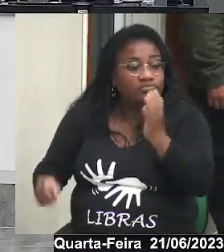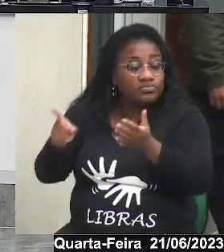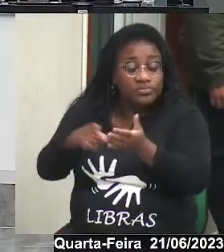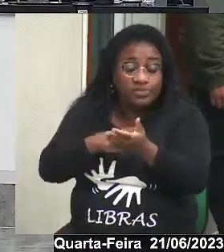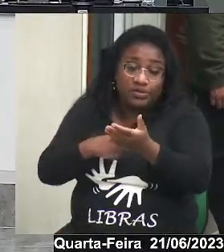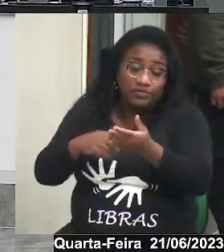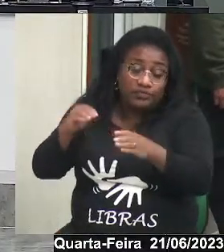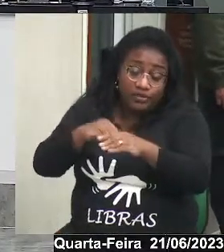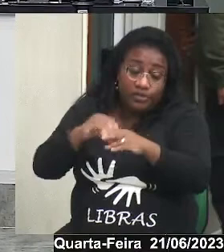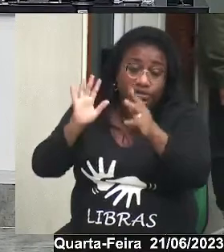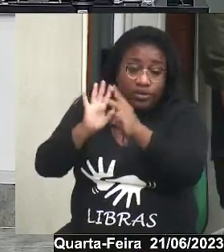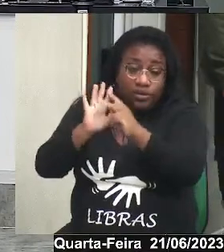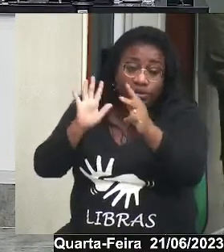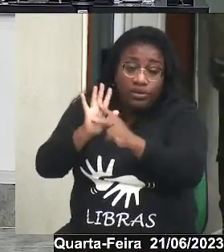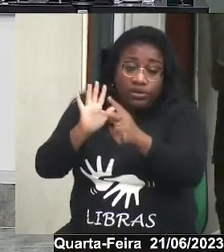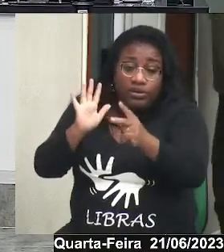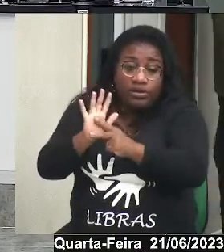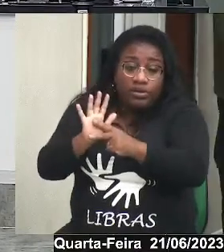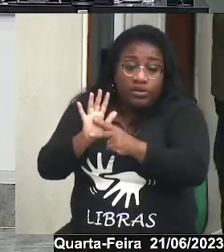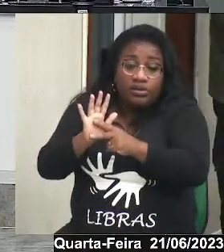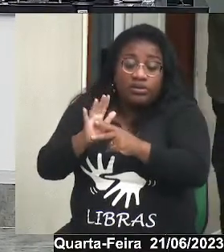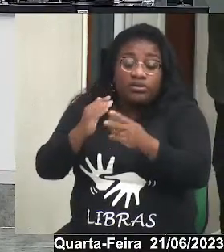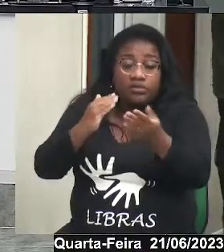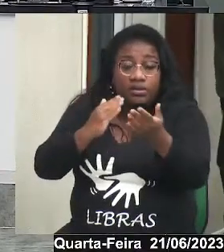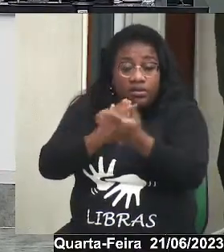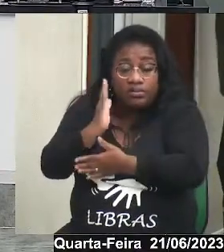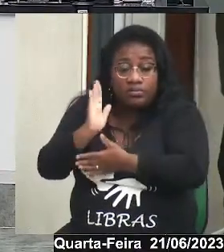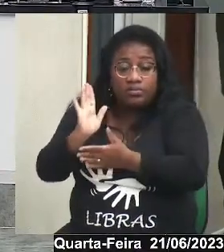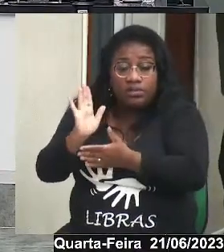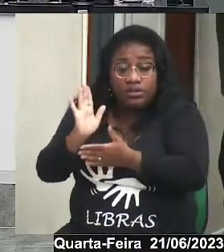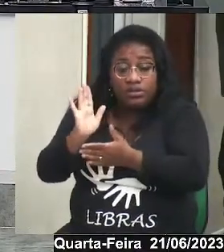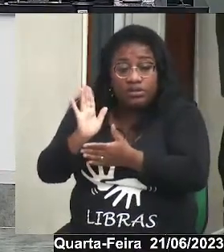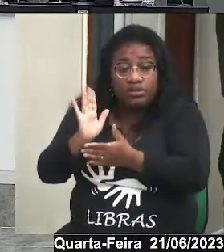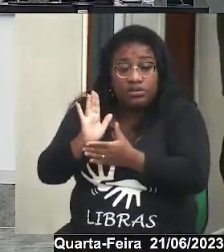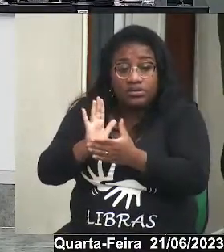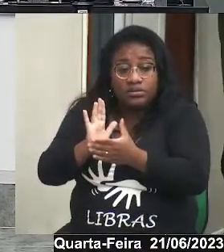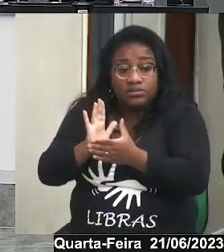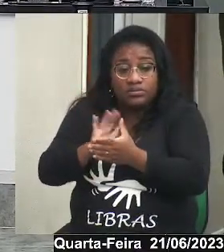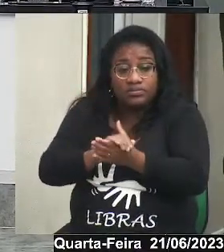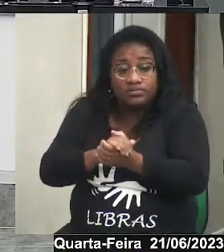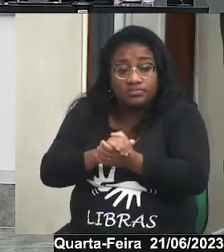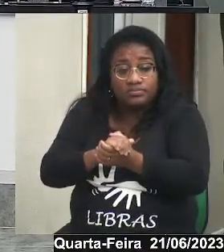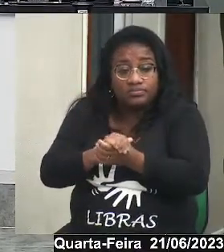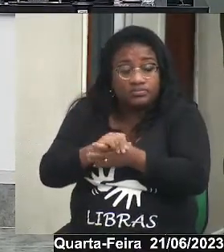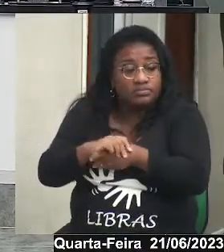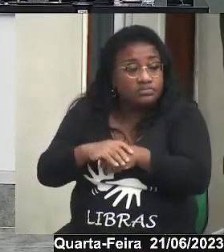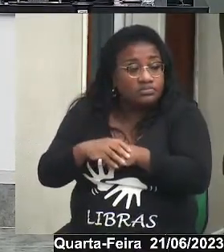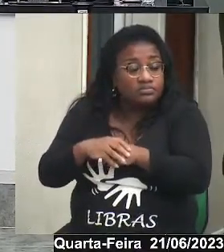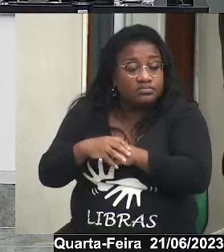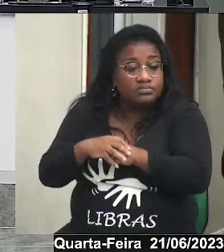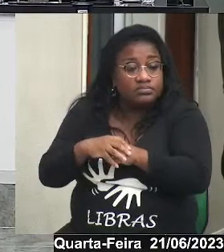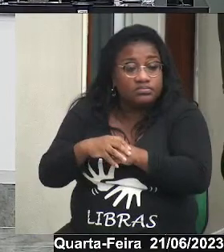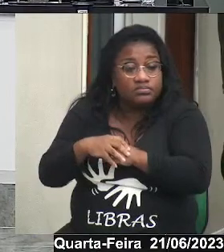Está em votação. Já está aprovado.